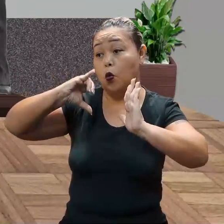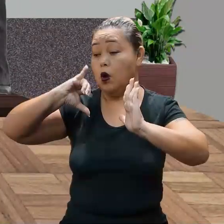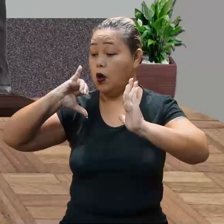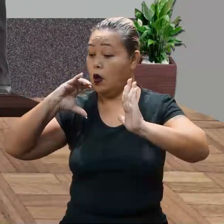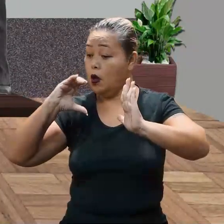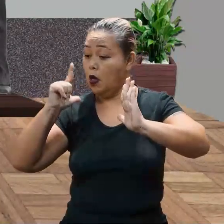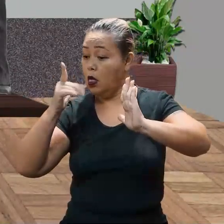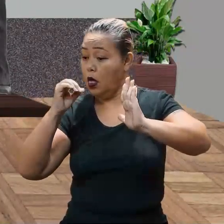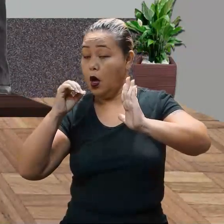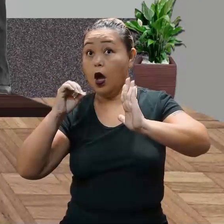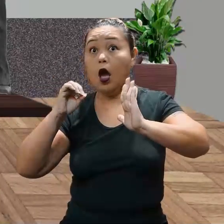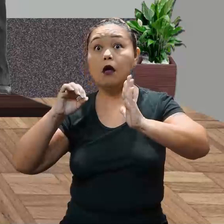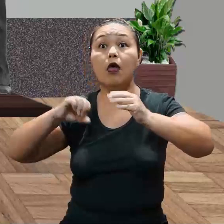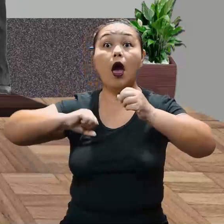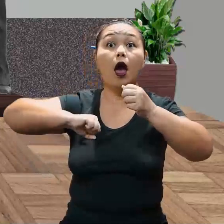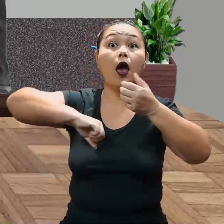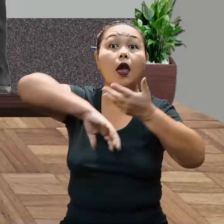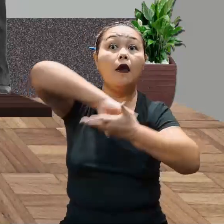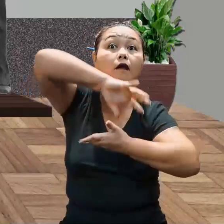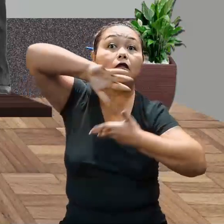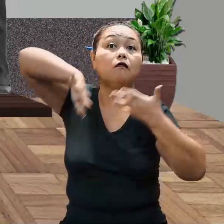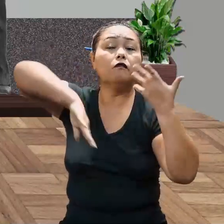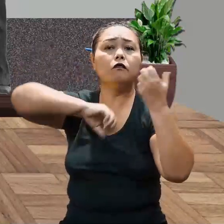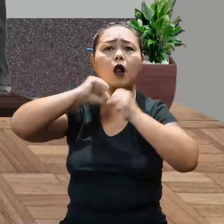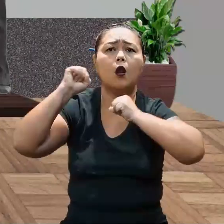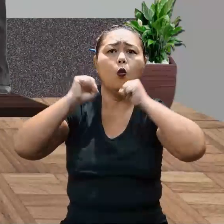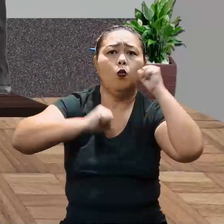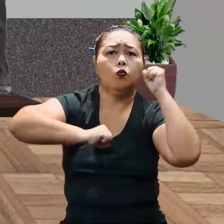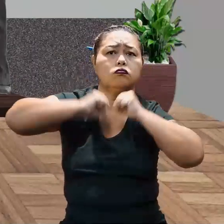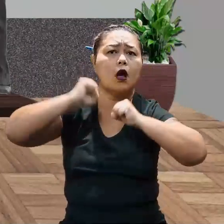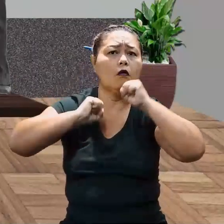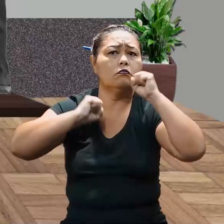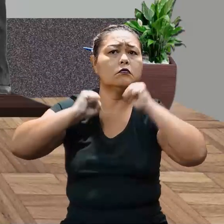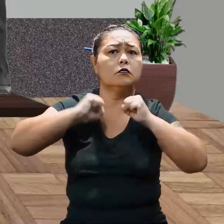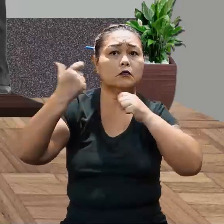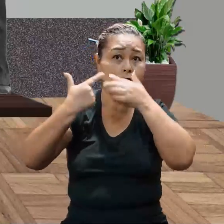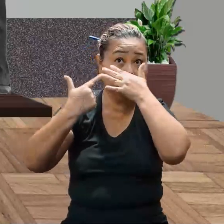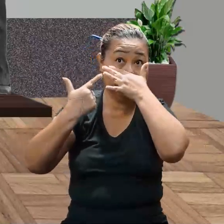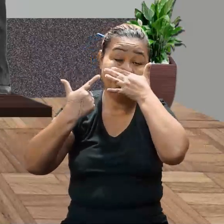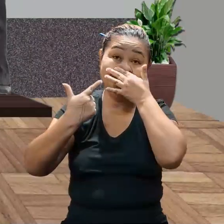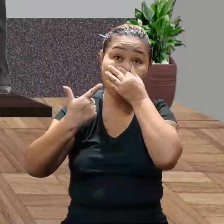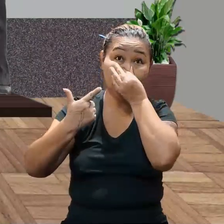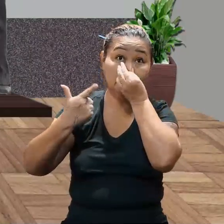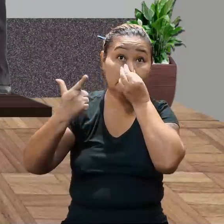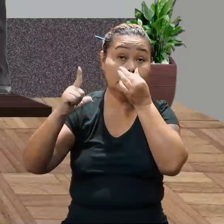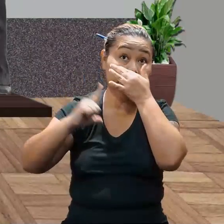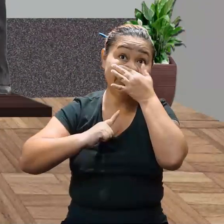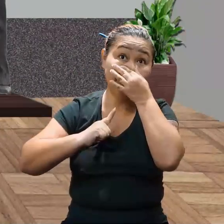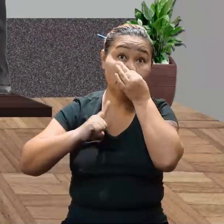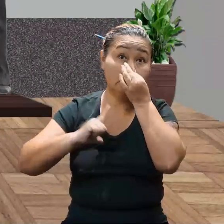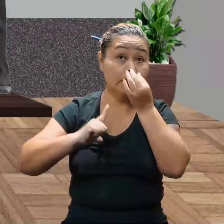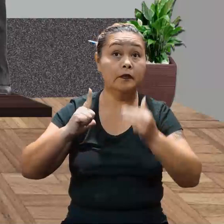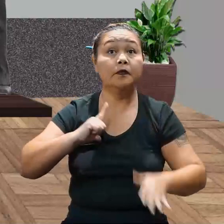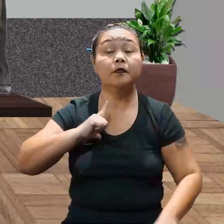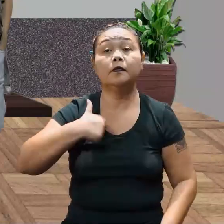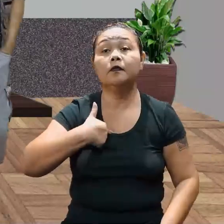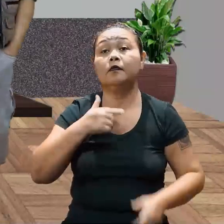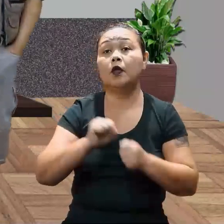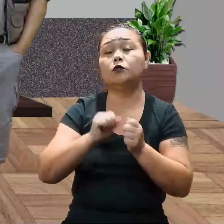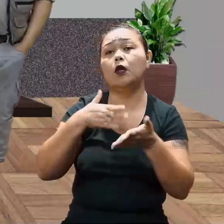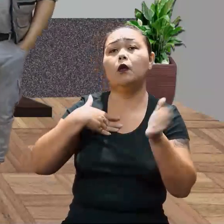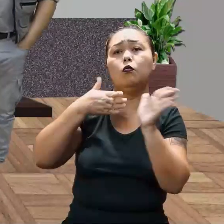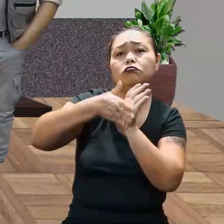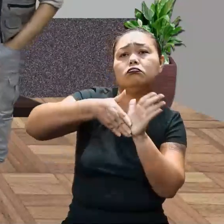da Revolução Industrial, vamos dizer assim. Segunda Revolução Industrial. Nós temos ali o